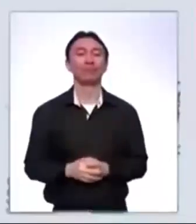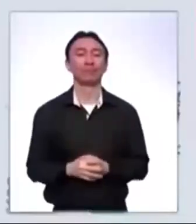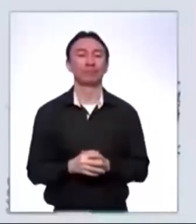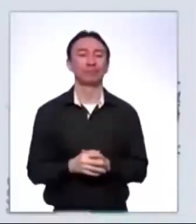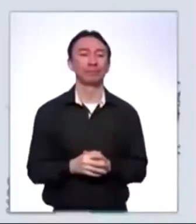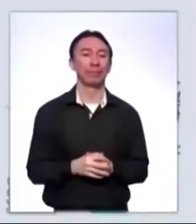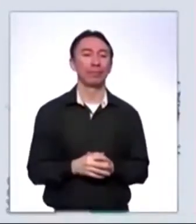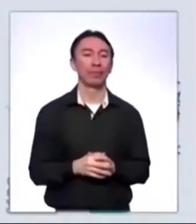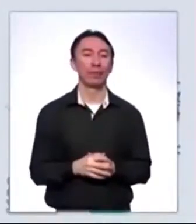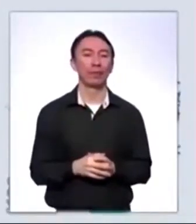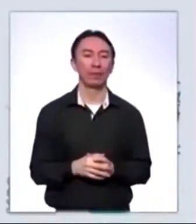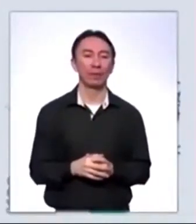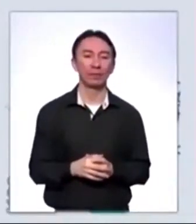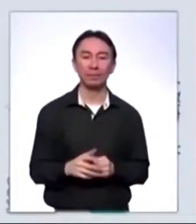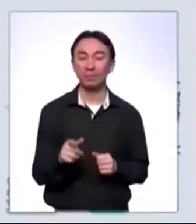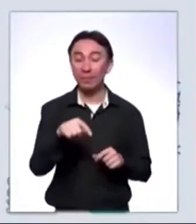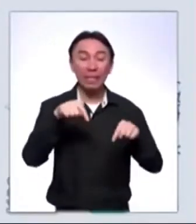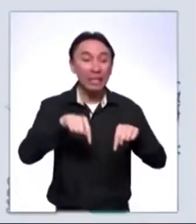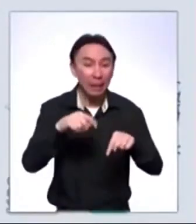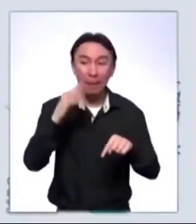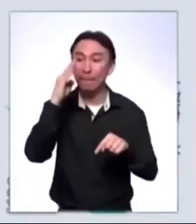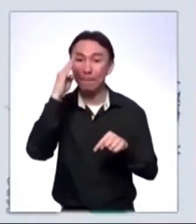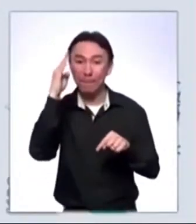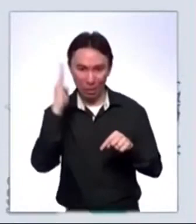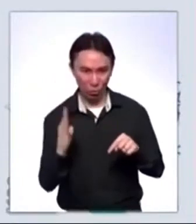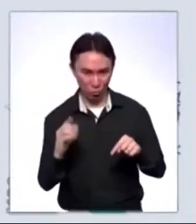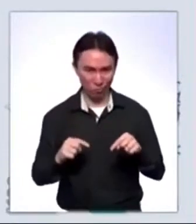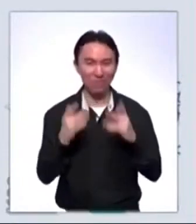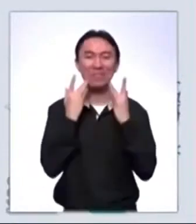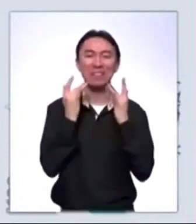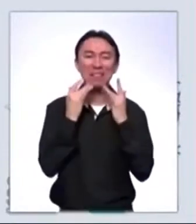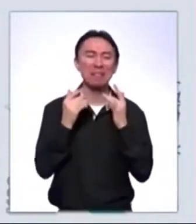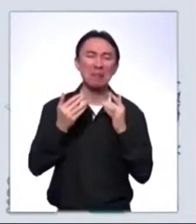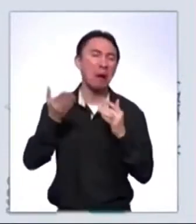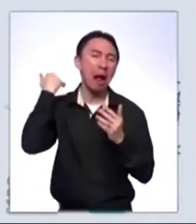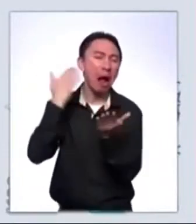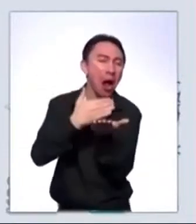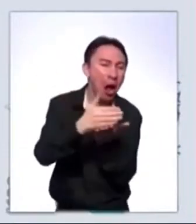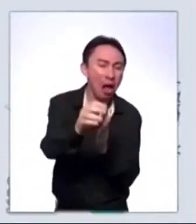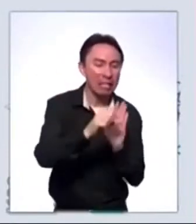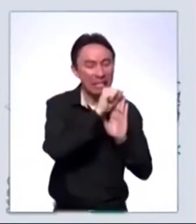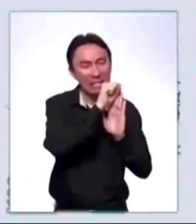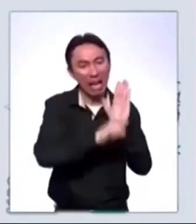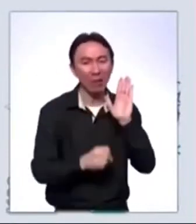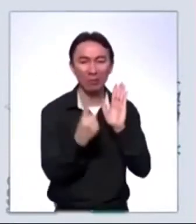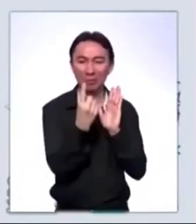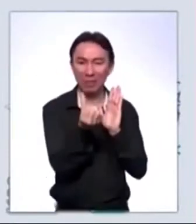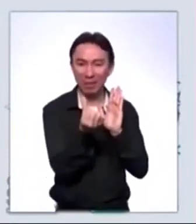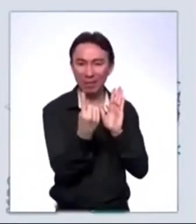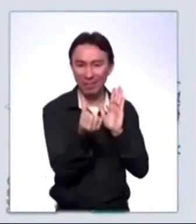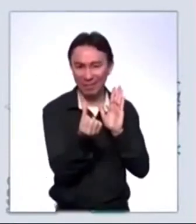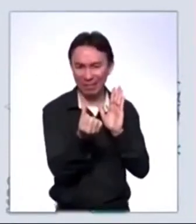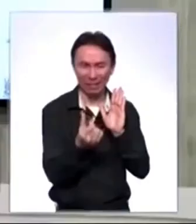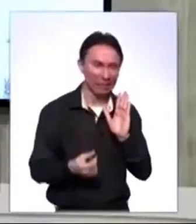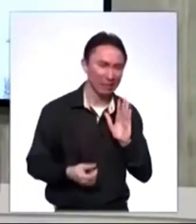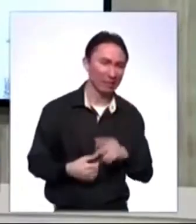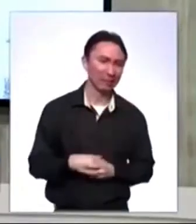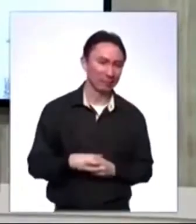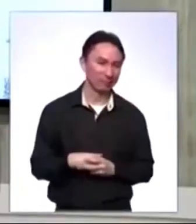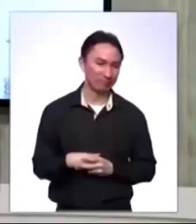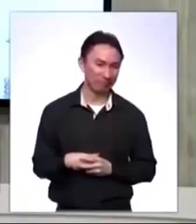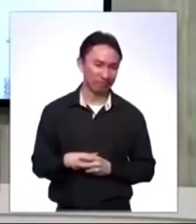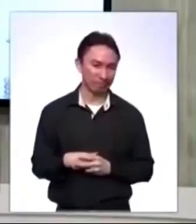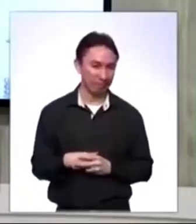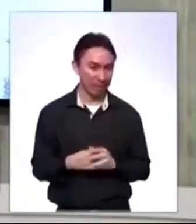Vamos lá? Vamos falar um pouquinho do teatro brasileiro? Tudo começou lá no século XVI. Ai, ai, ai, ai, ai, ai, ai.